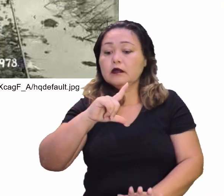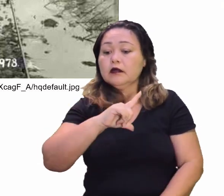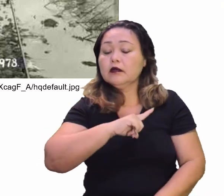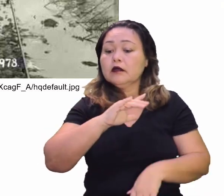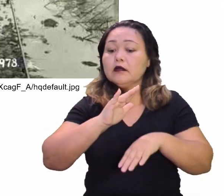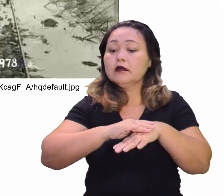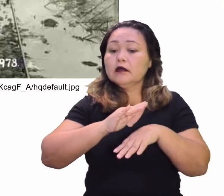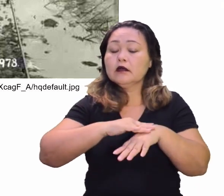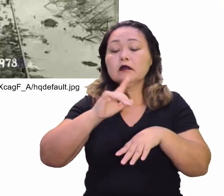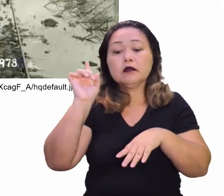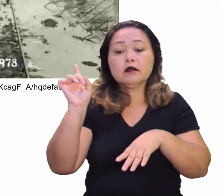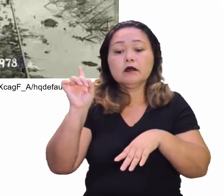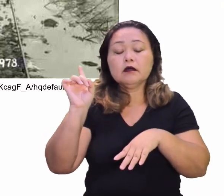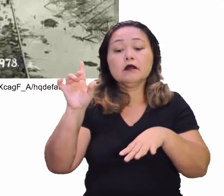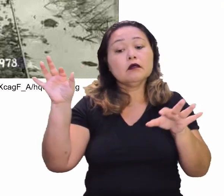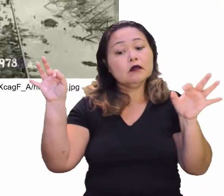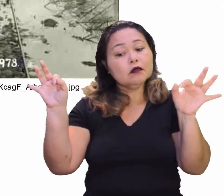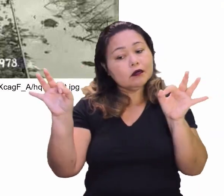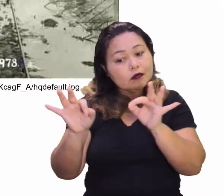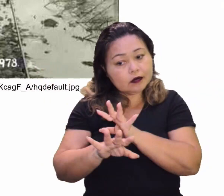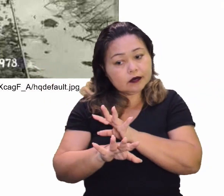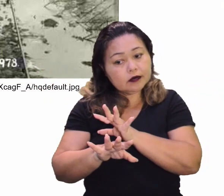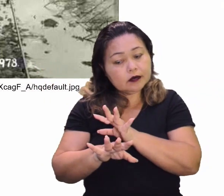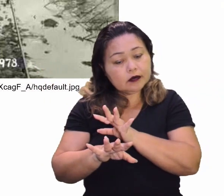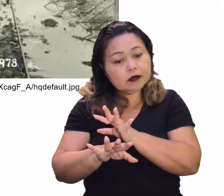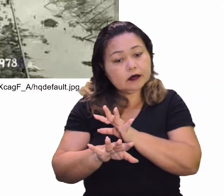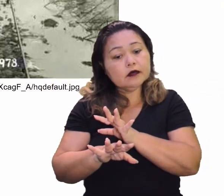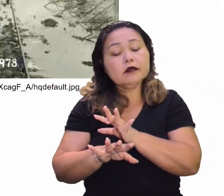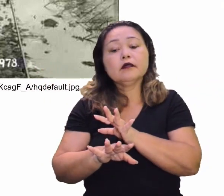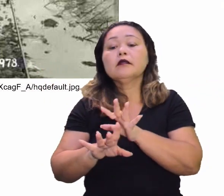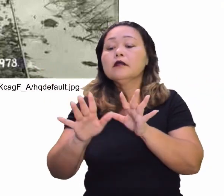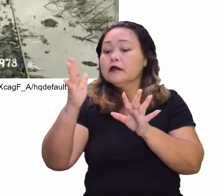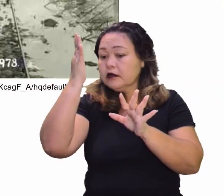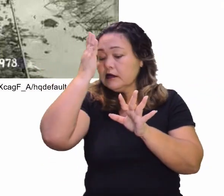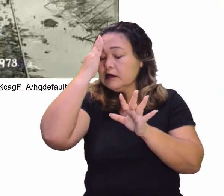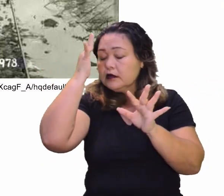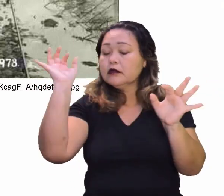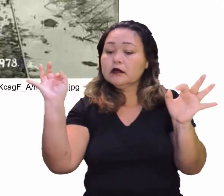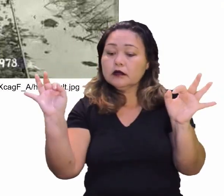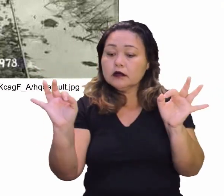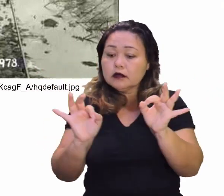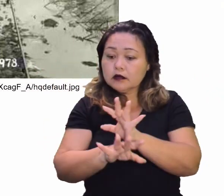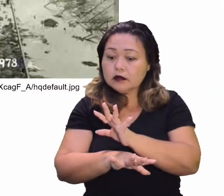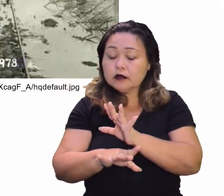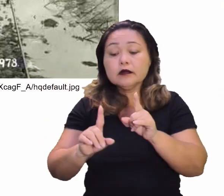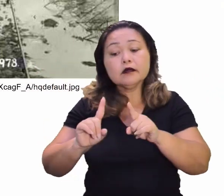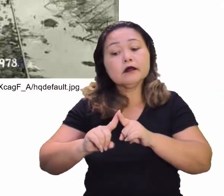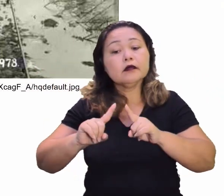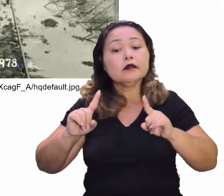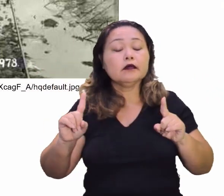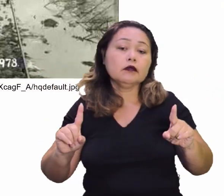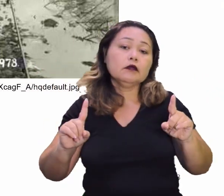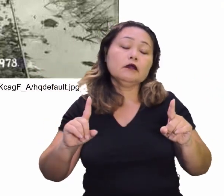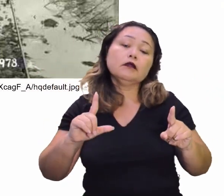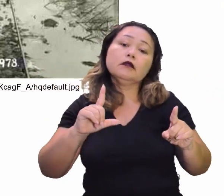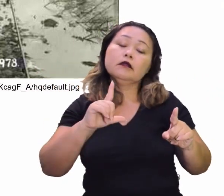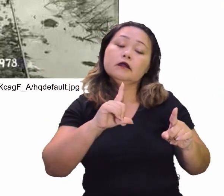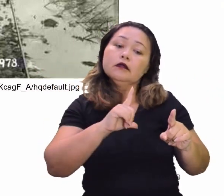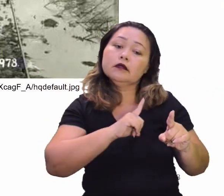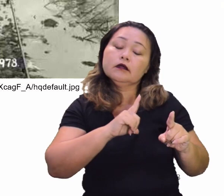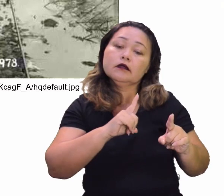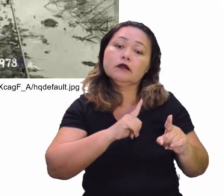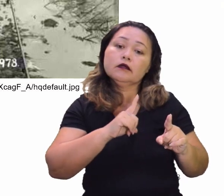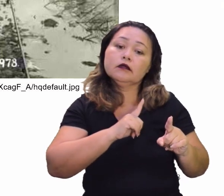a ideia de que ela foi concluída. A gente sabe que ela foi concluída, mas teve